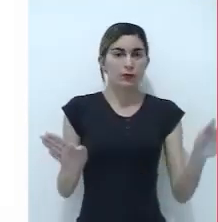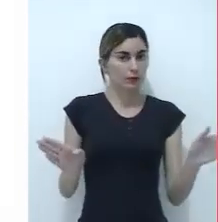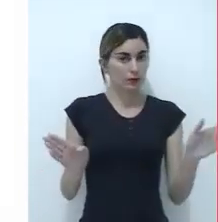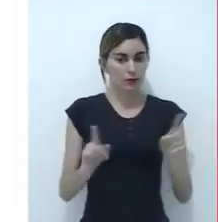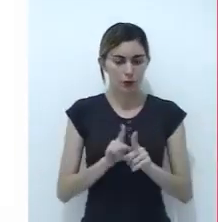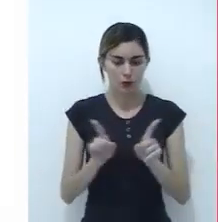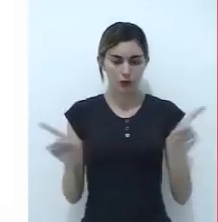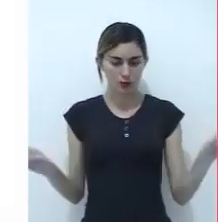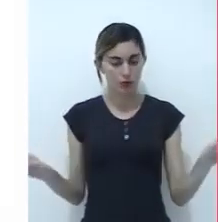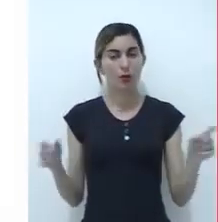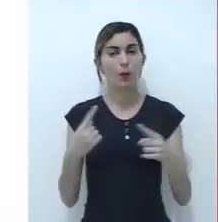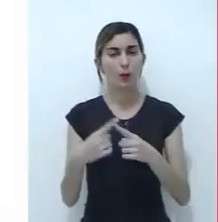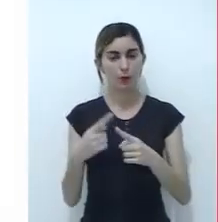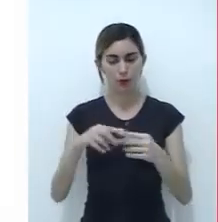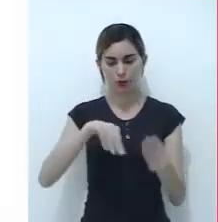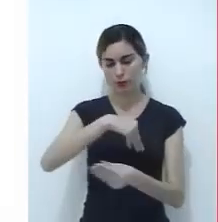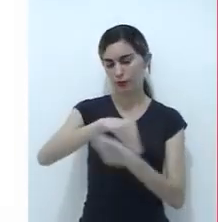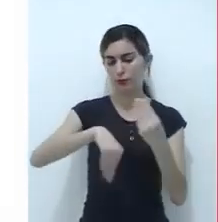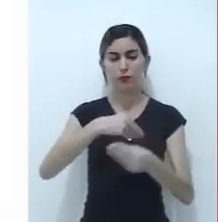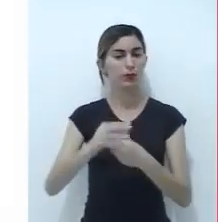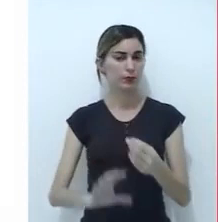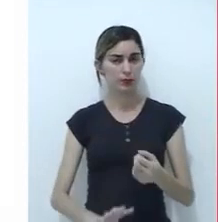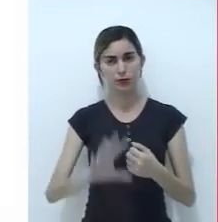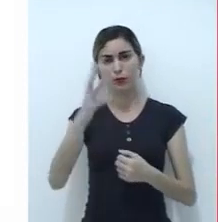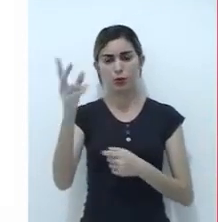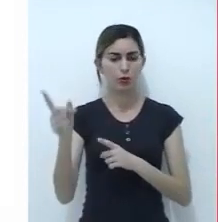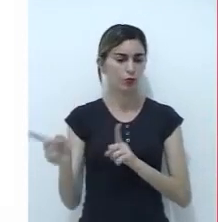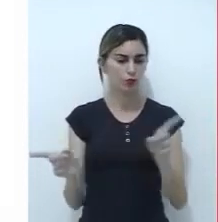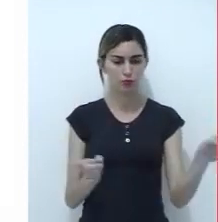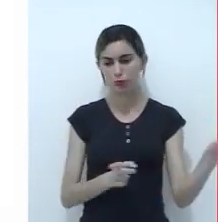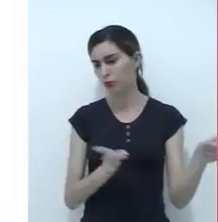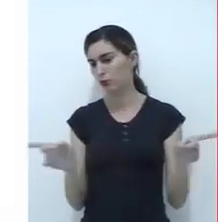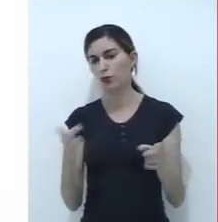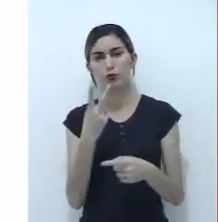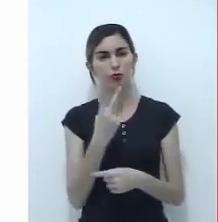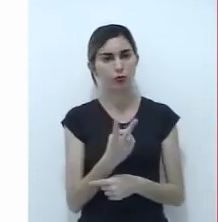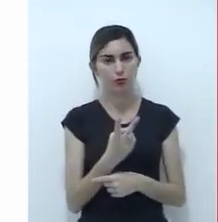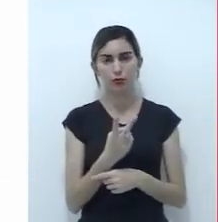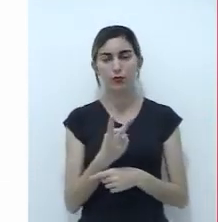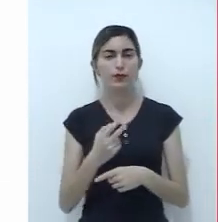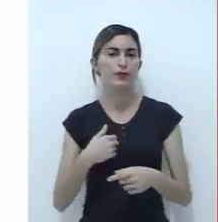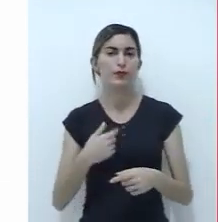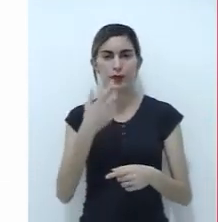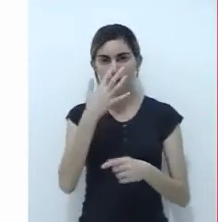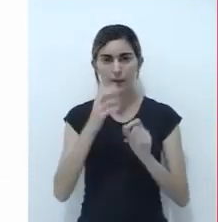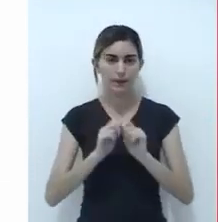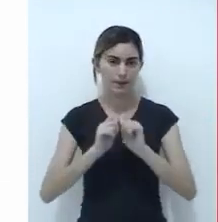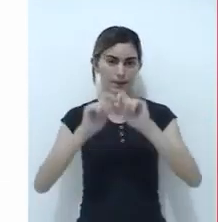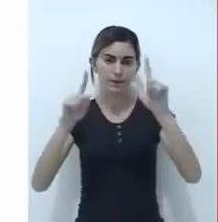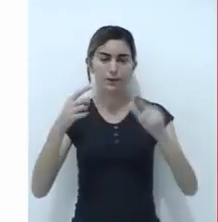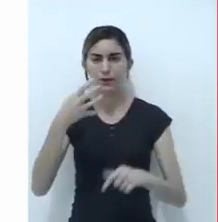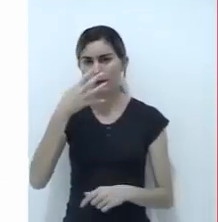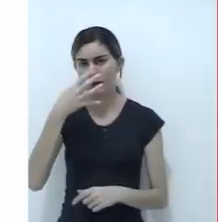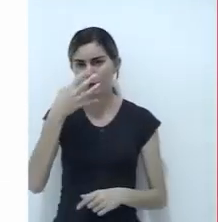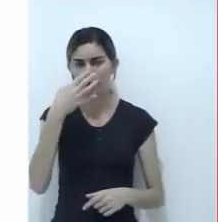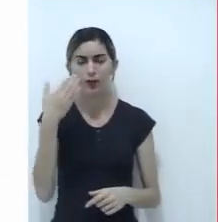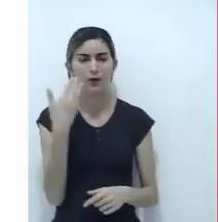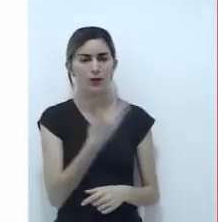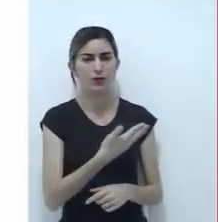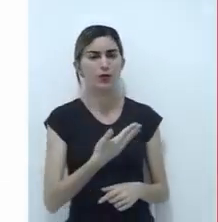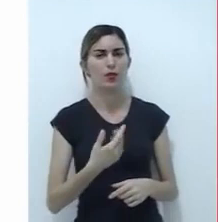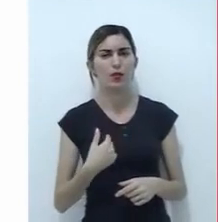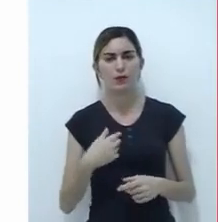para a esquerda, é porque a reação ela ocorre nos dois sentidos. E nessa imagem que a gente pode